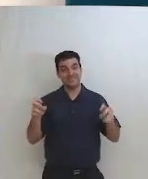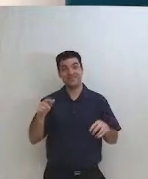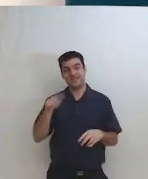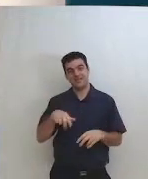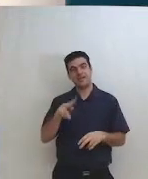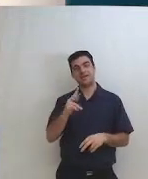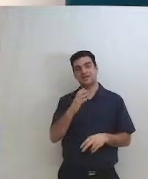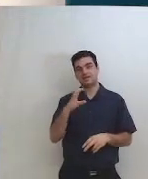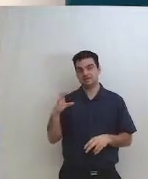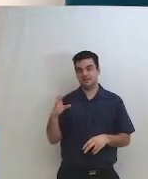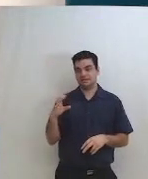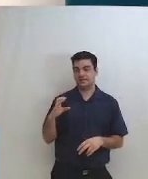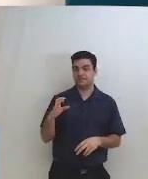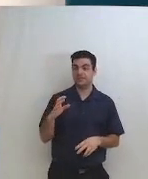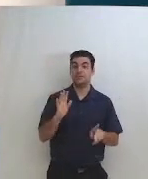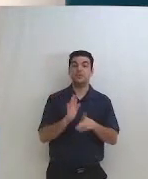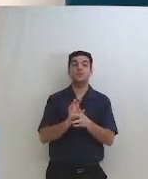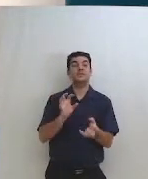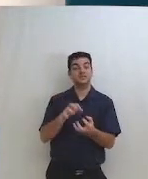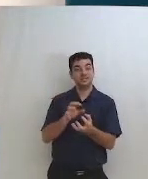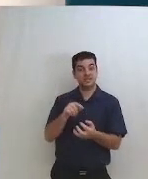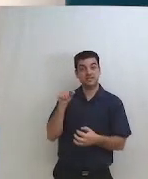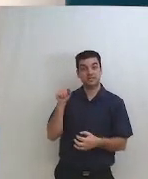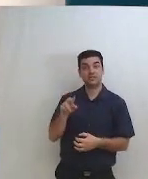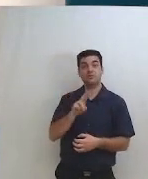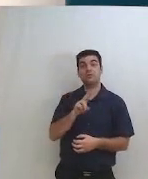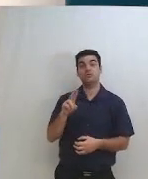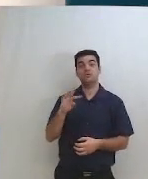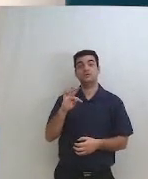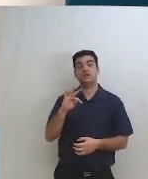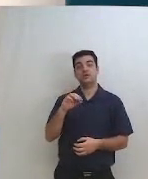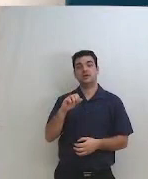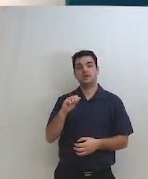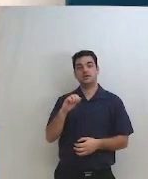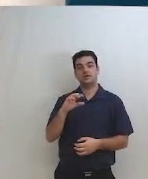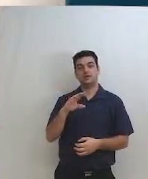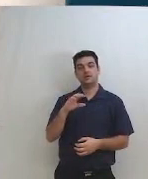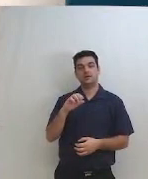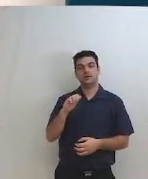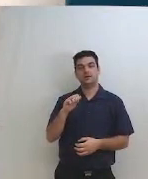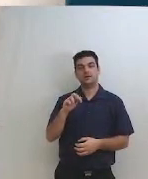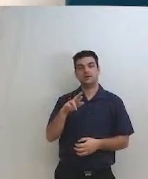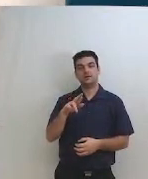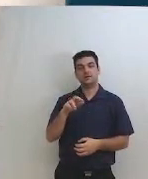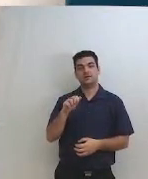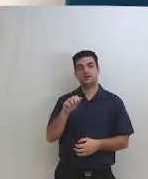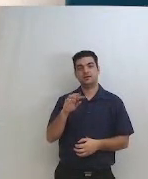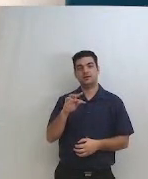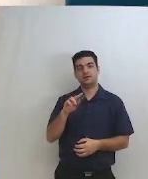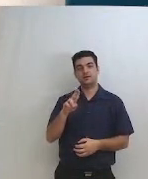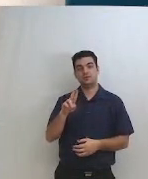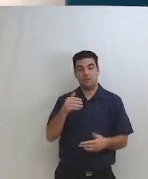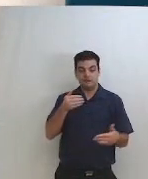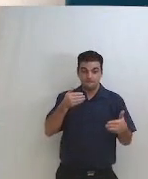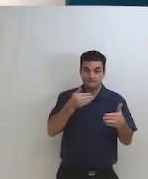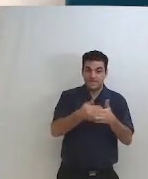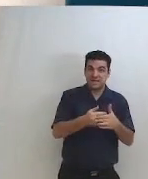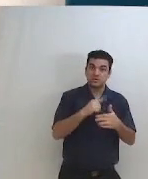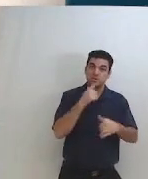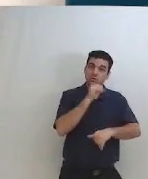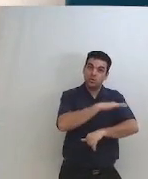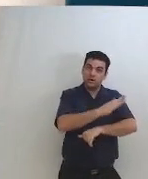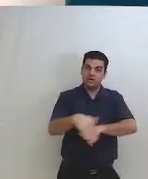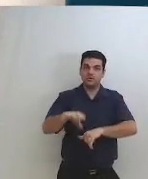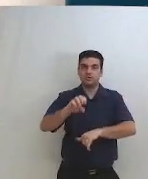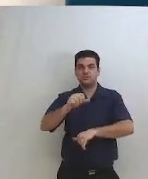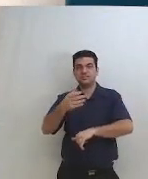de uma cidade chamada Tacaratu, pertinho das margens do Rio São Francisco, aqui no estado de Pernambuco,